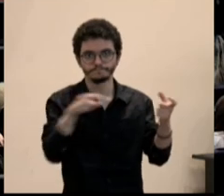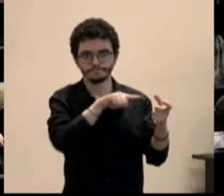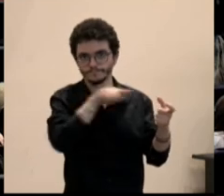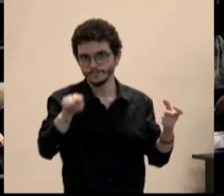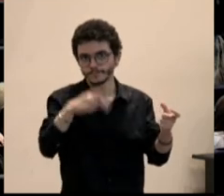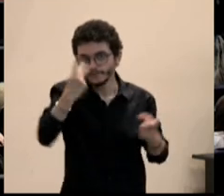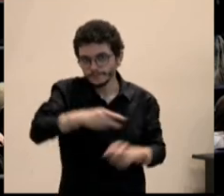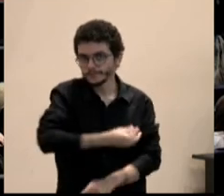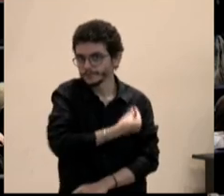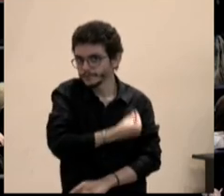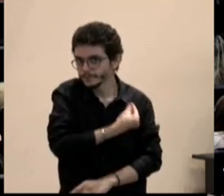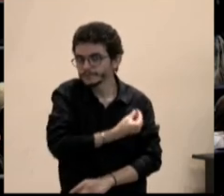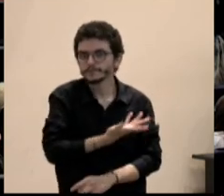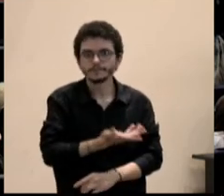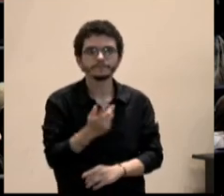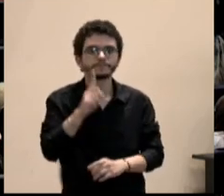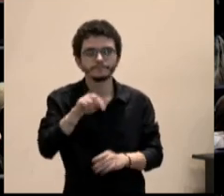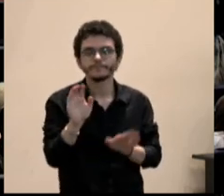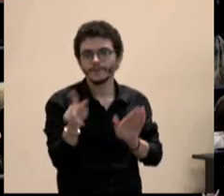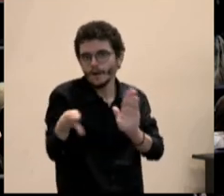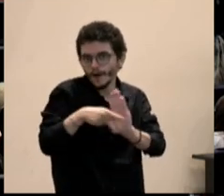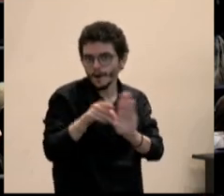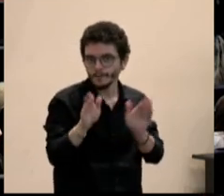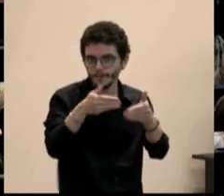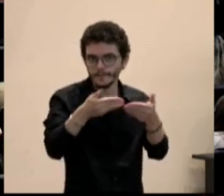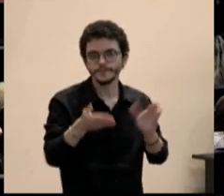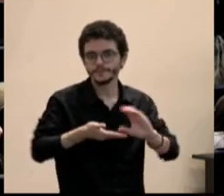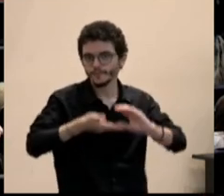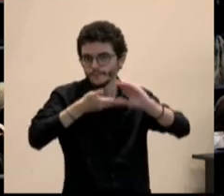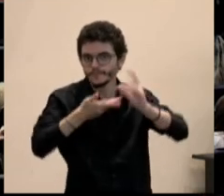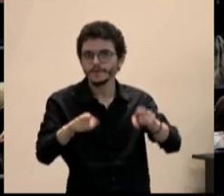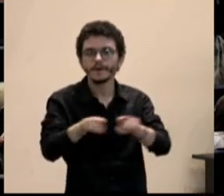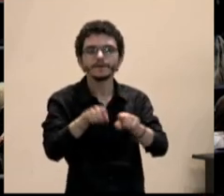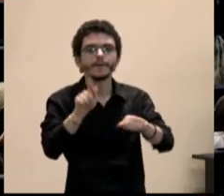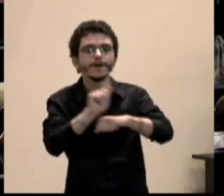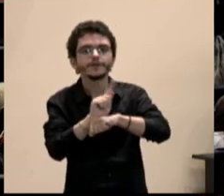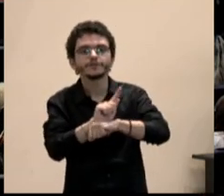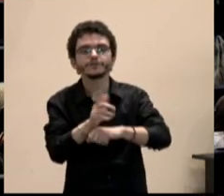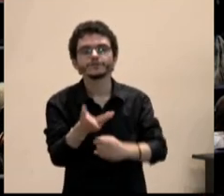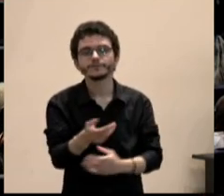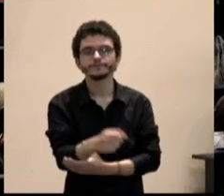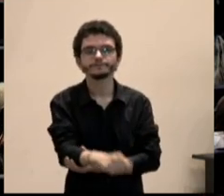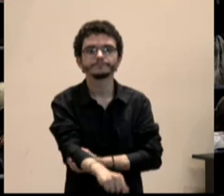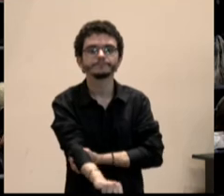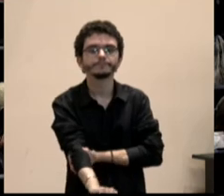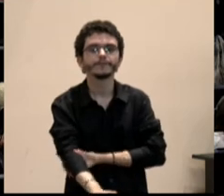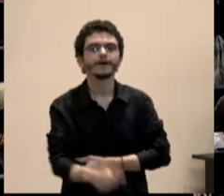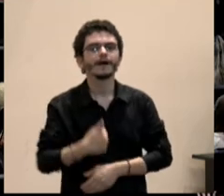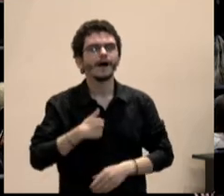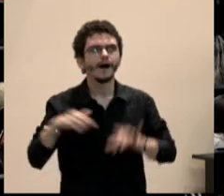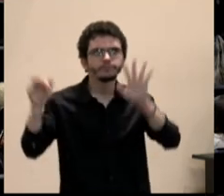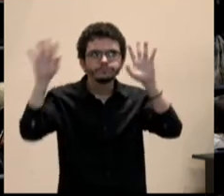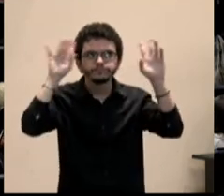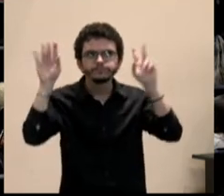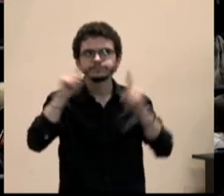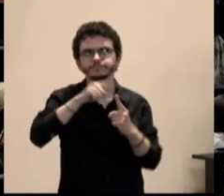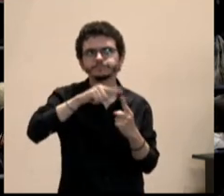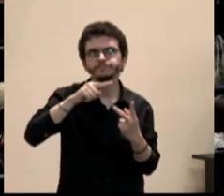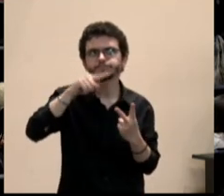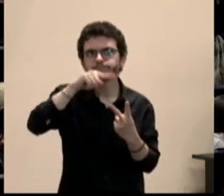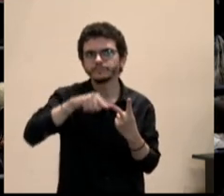presentes são de fóruns, conselhos e também gestores. E aí eu pensei em dois momentos